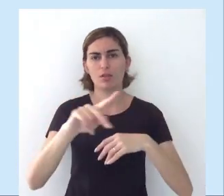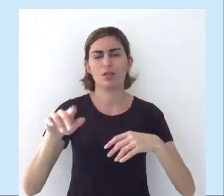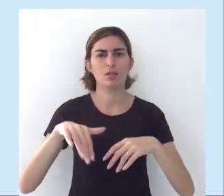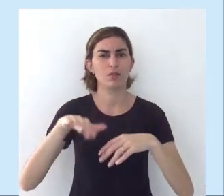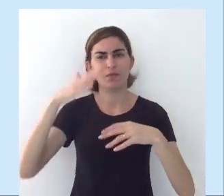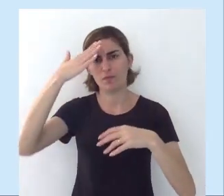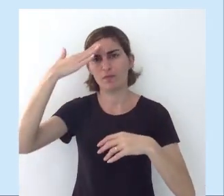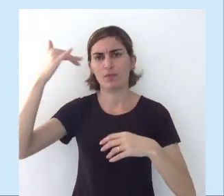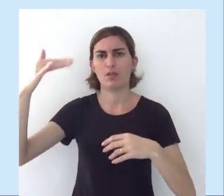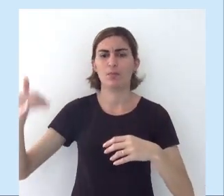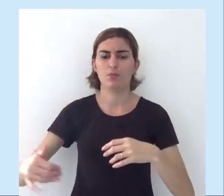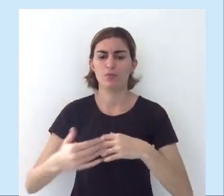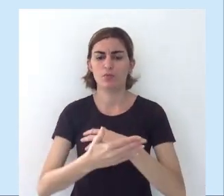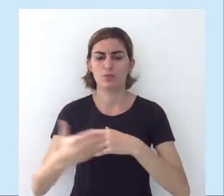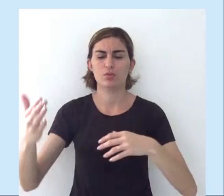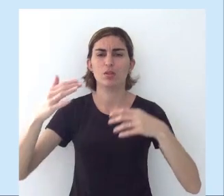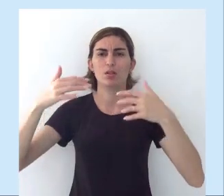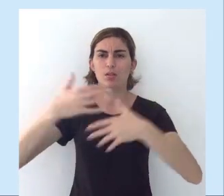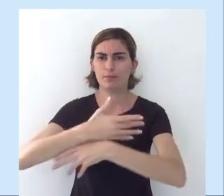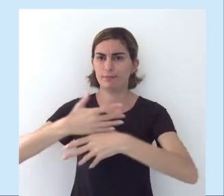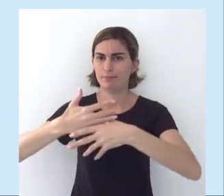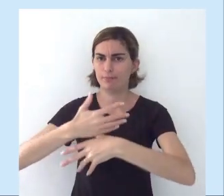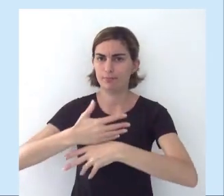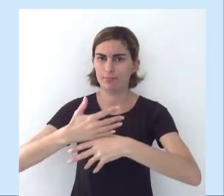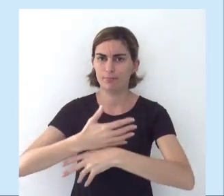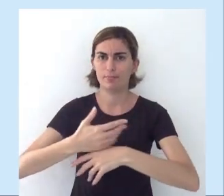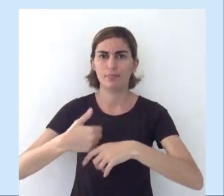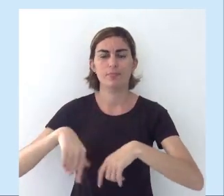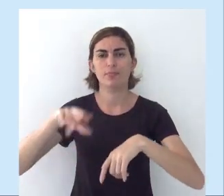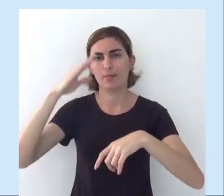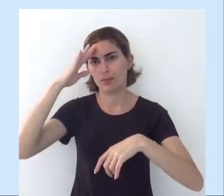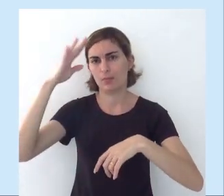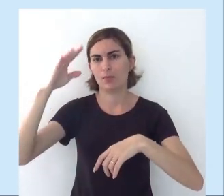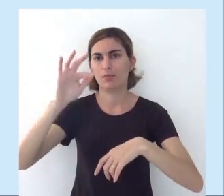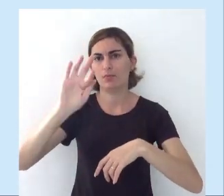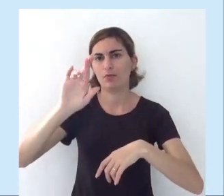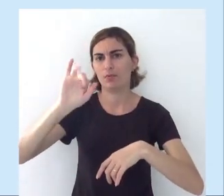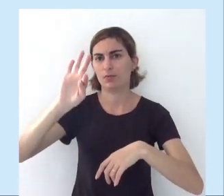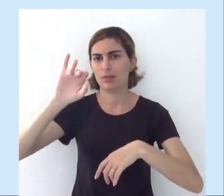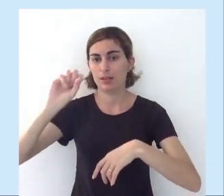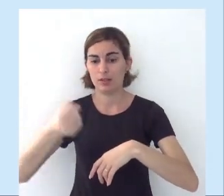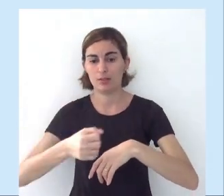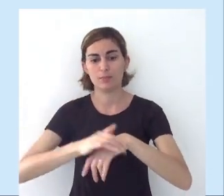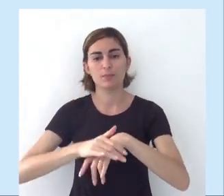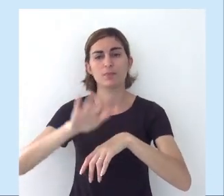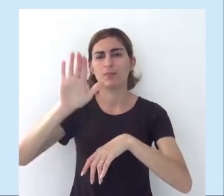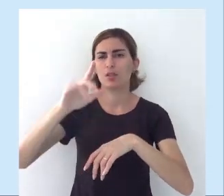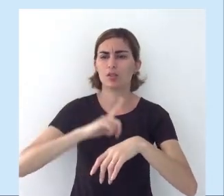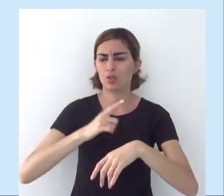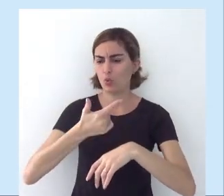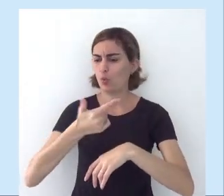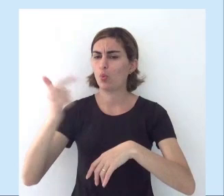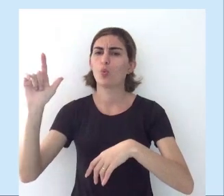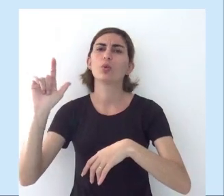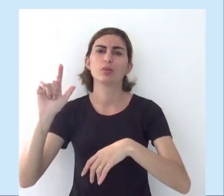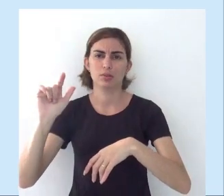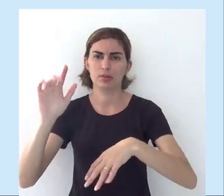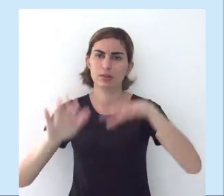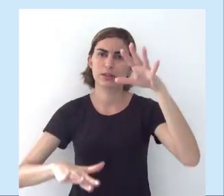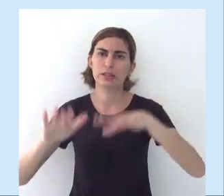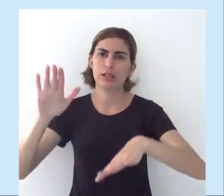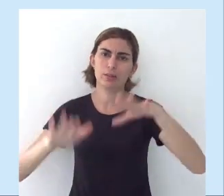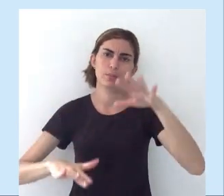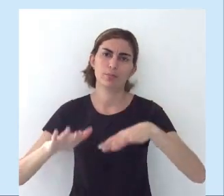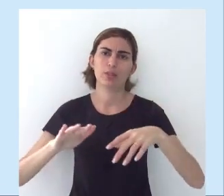muito famosos aí em áreas urbanas, né? Principalmente as frontais. Mas existe uma outra aí